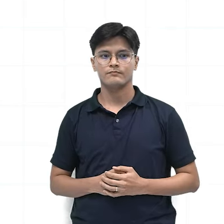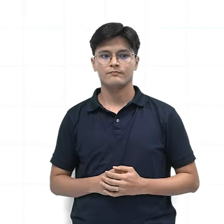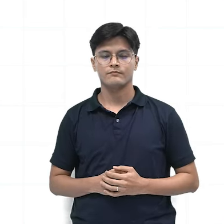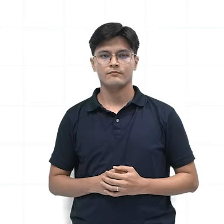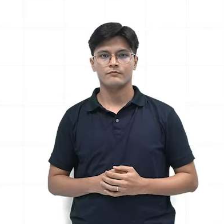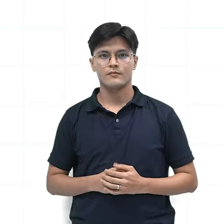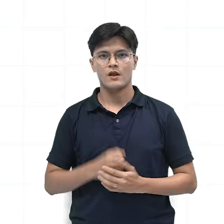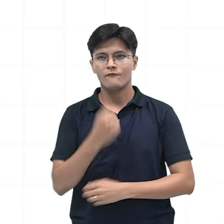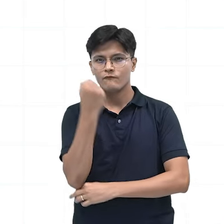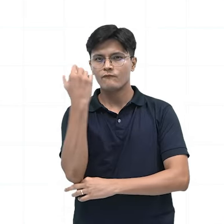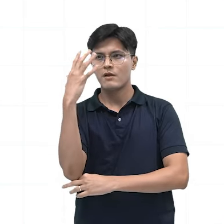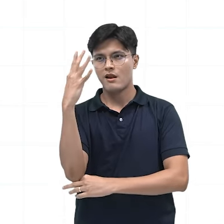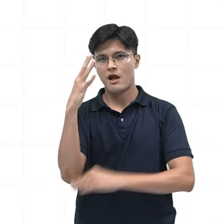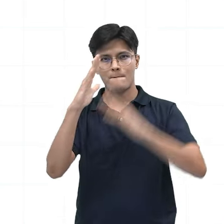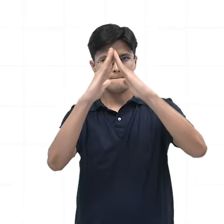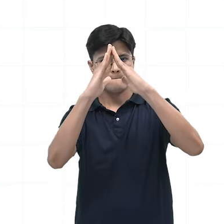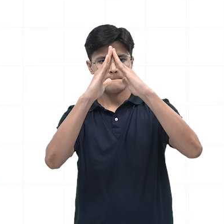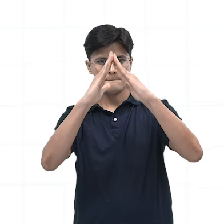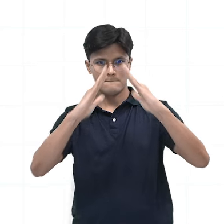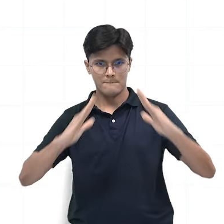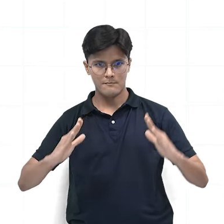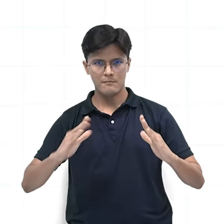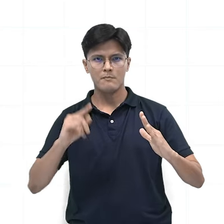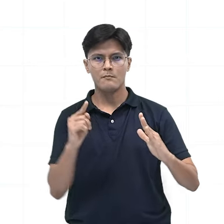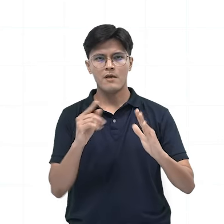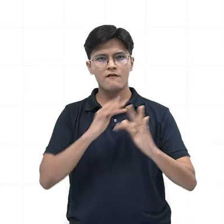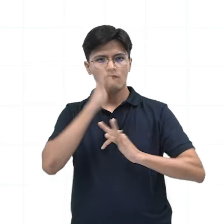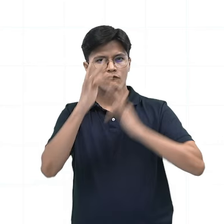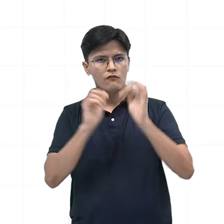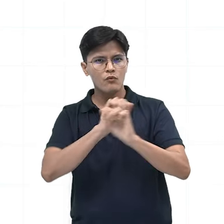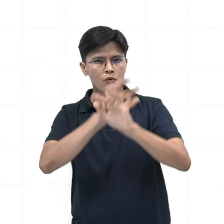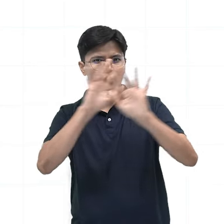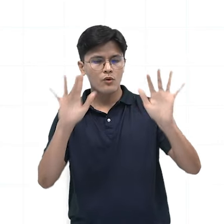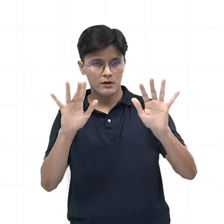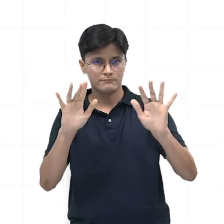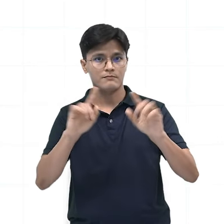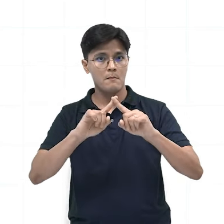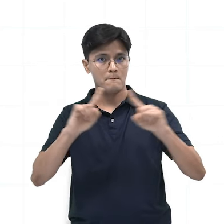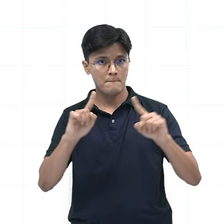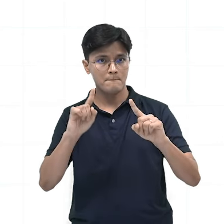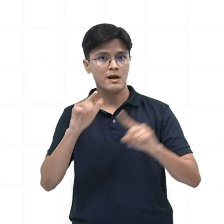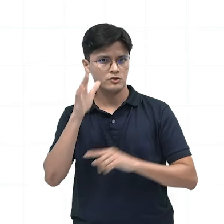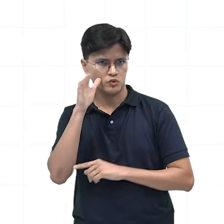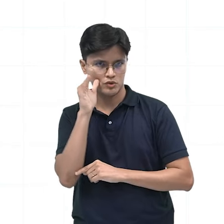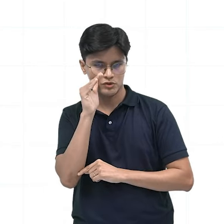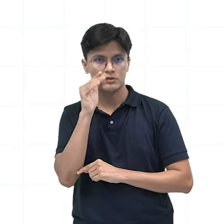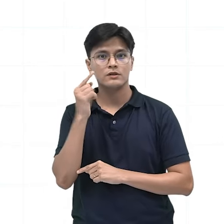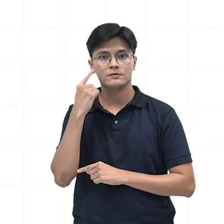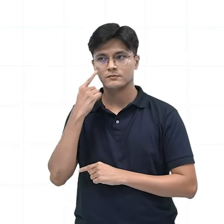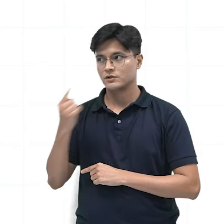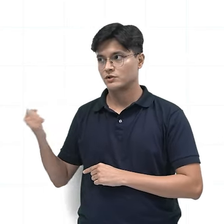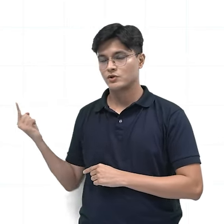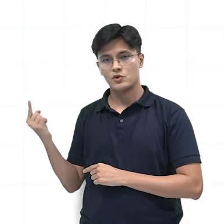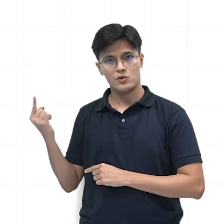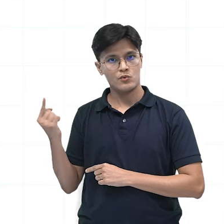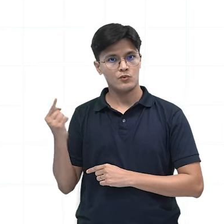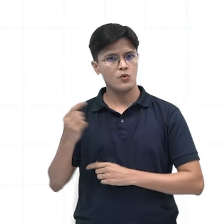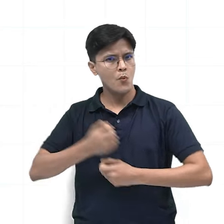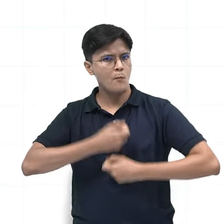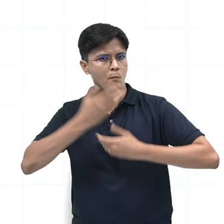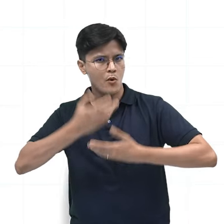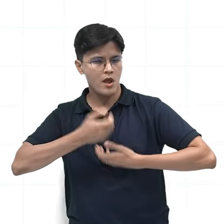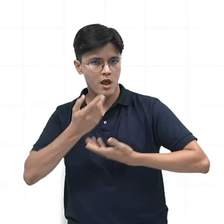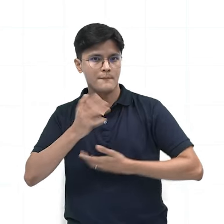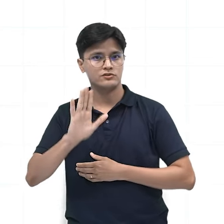verde pinho. Uma observação. Aqui, esse poema já está com a linguagem do